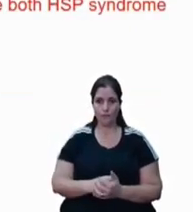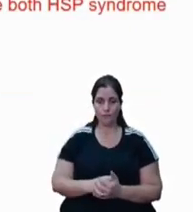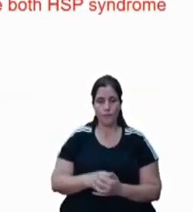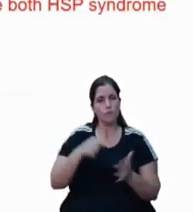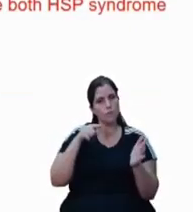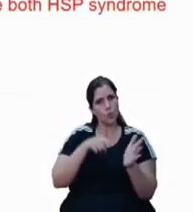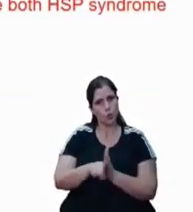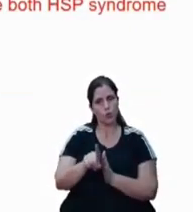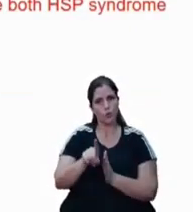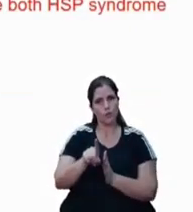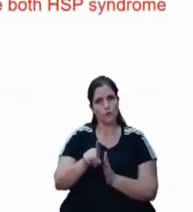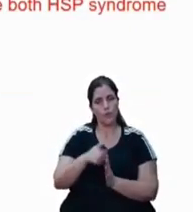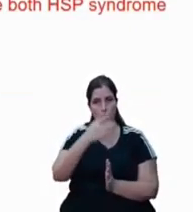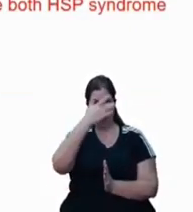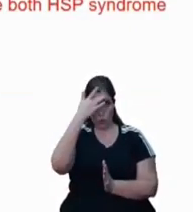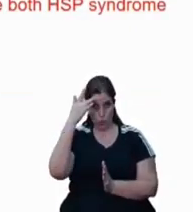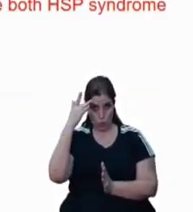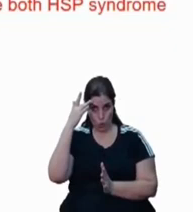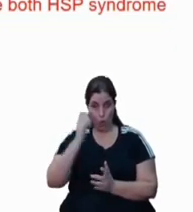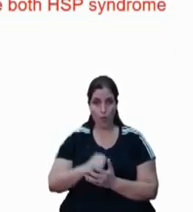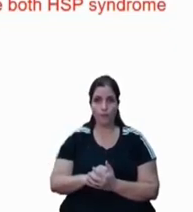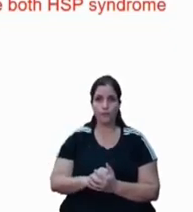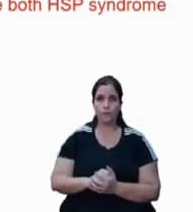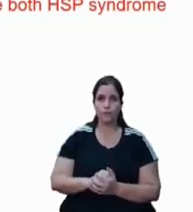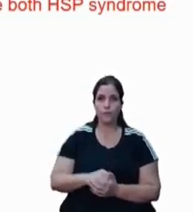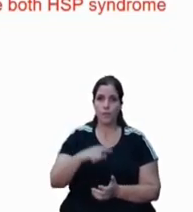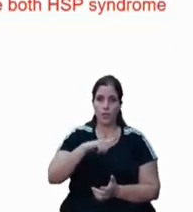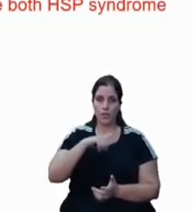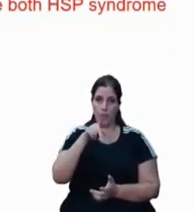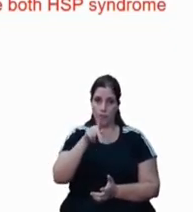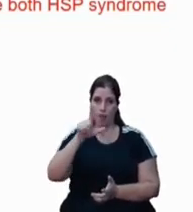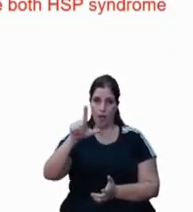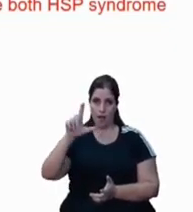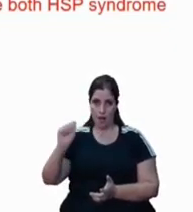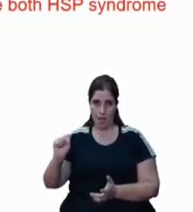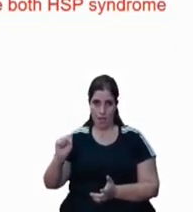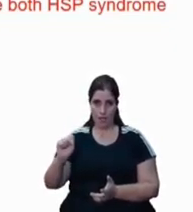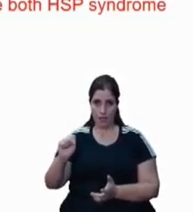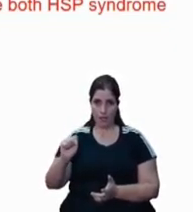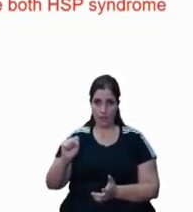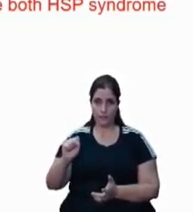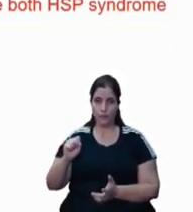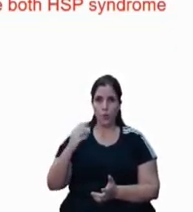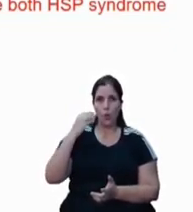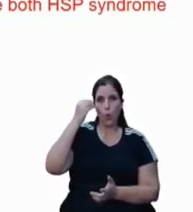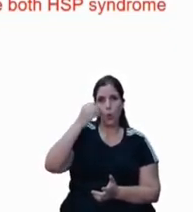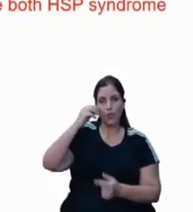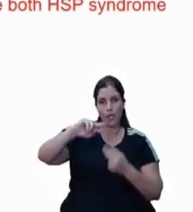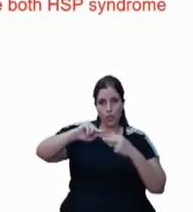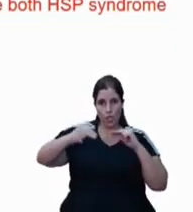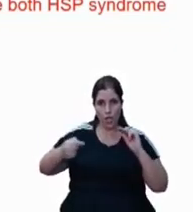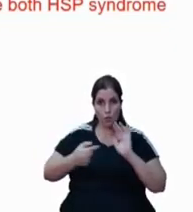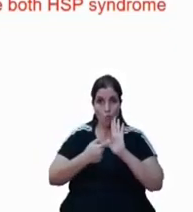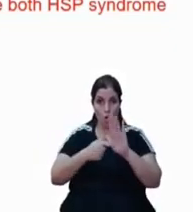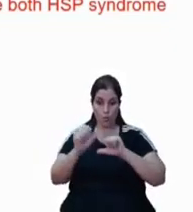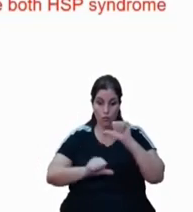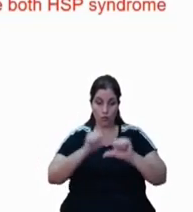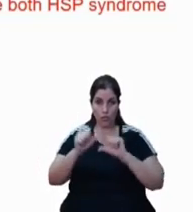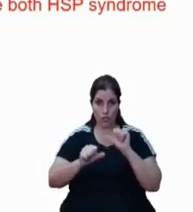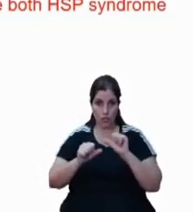Pergunta: um indivíduo tem a síndrome PLS. O teste genético mostra uma mutação em um gene